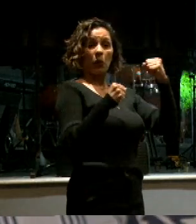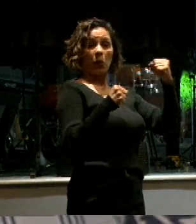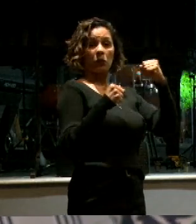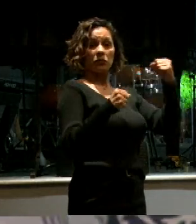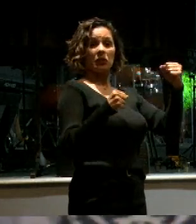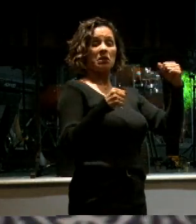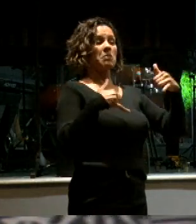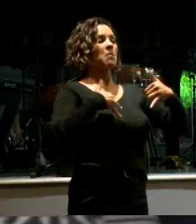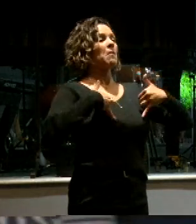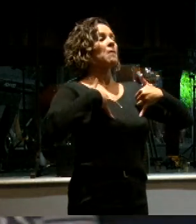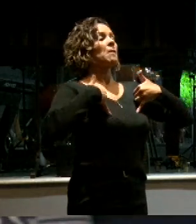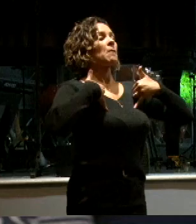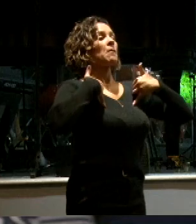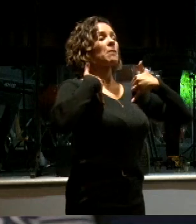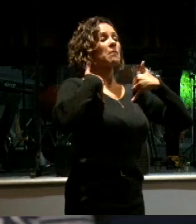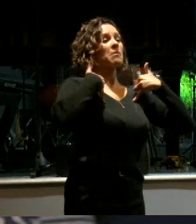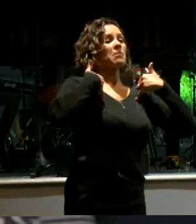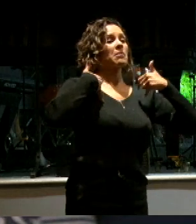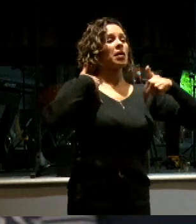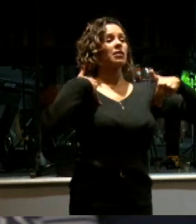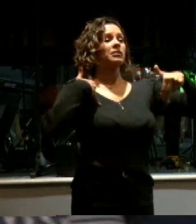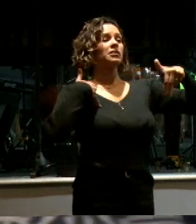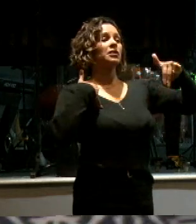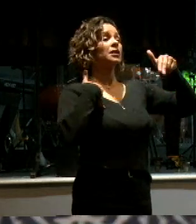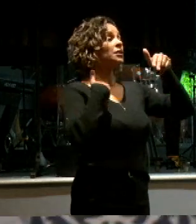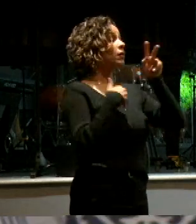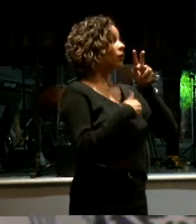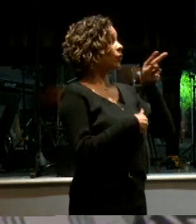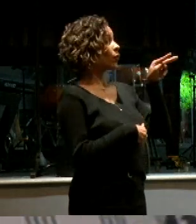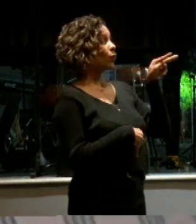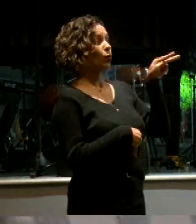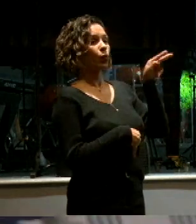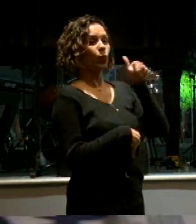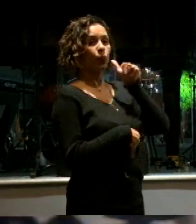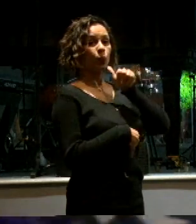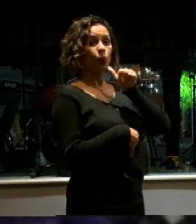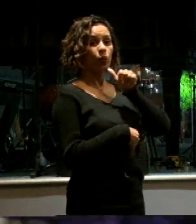enxergou a mulher pelada tomando banho.